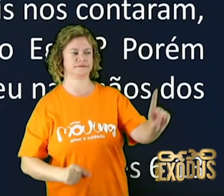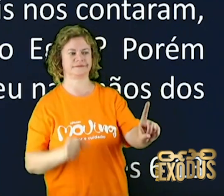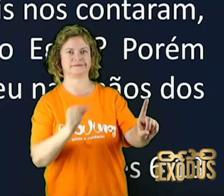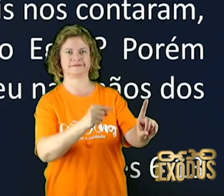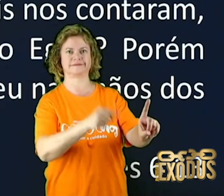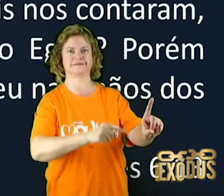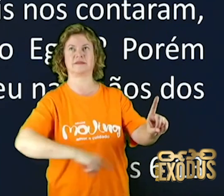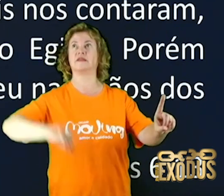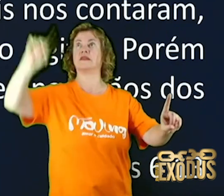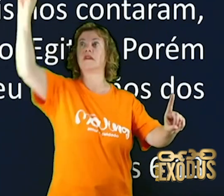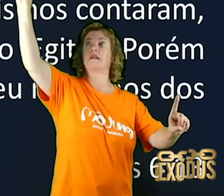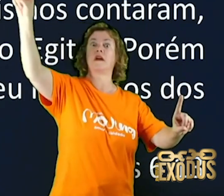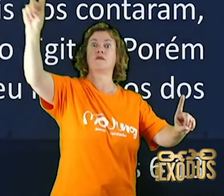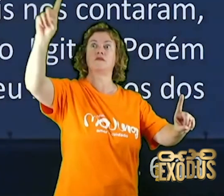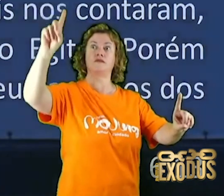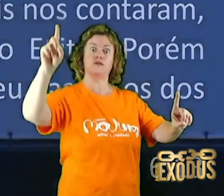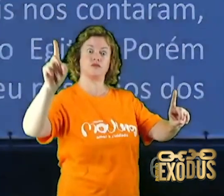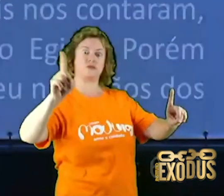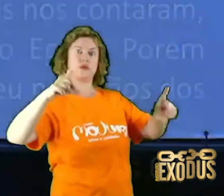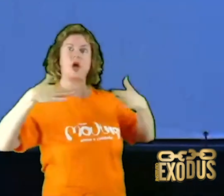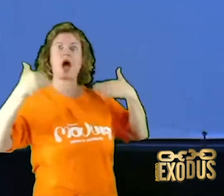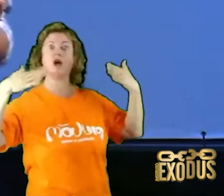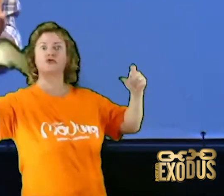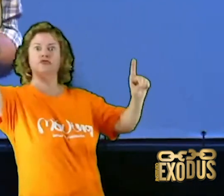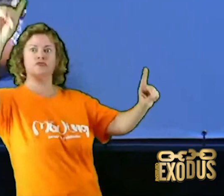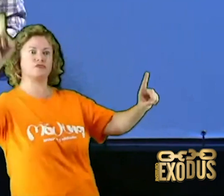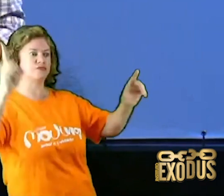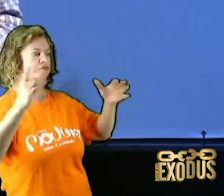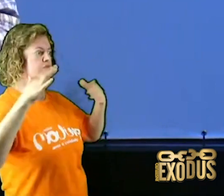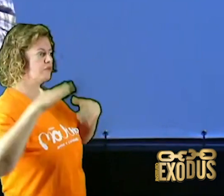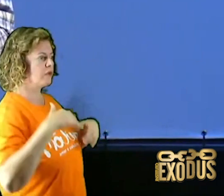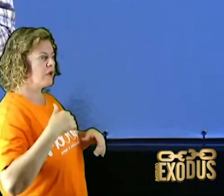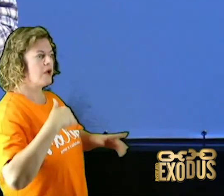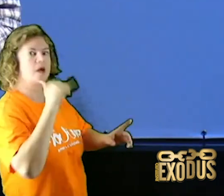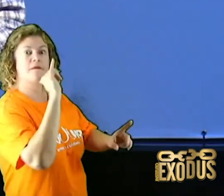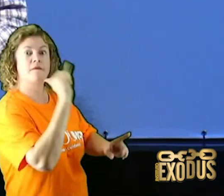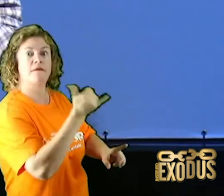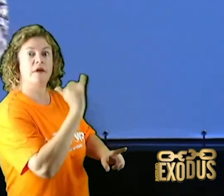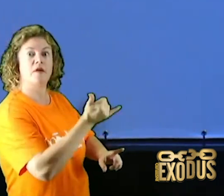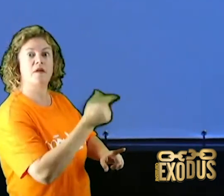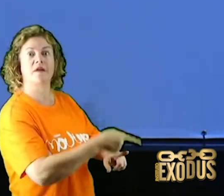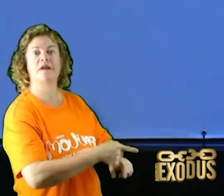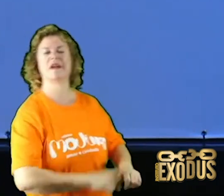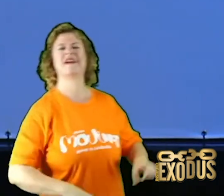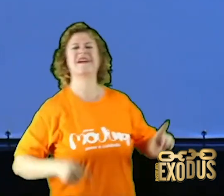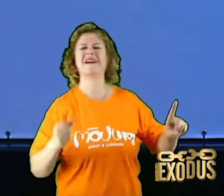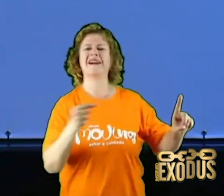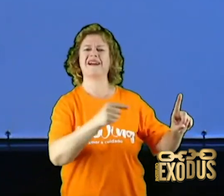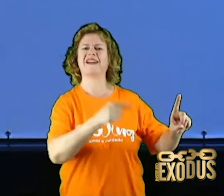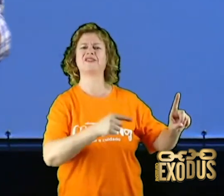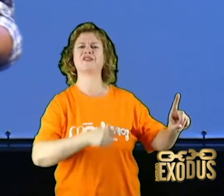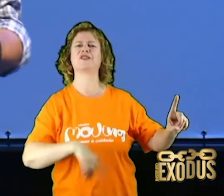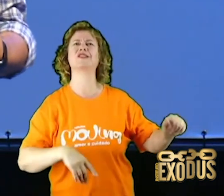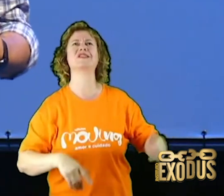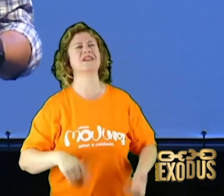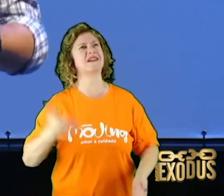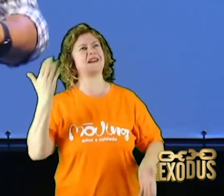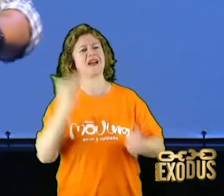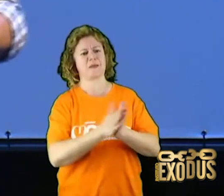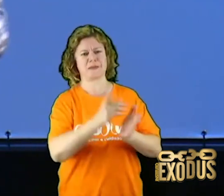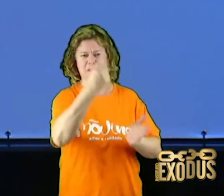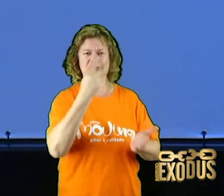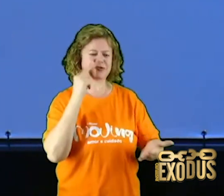por anjos na Bíblia, elas têm uma surpresa. E elas se sentem a um choque.